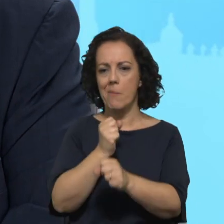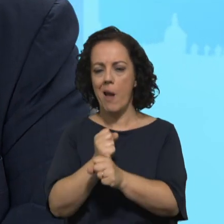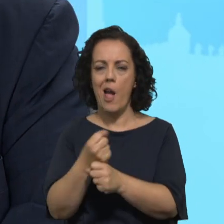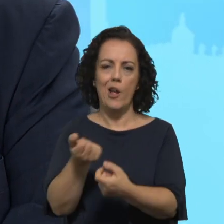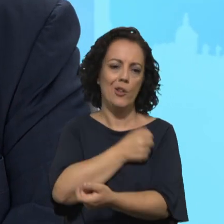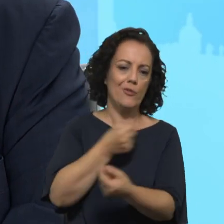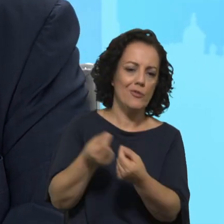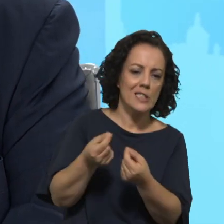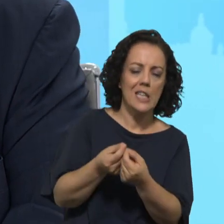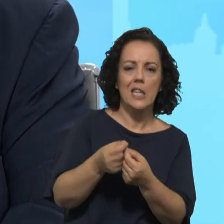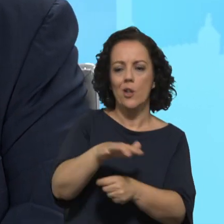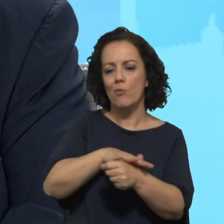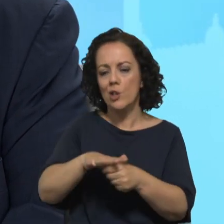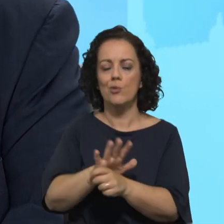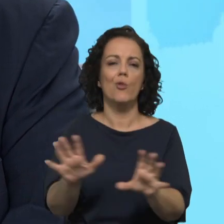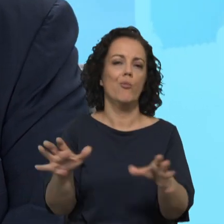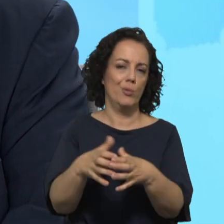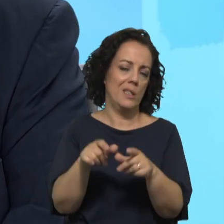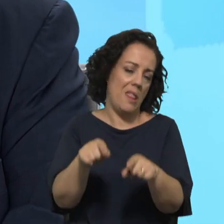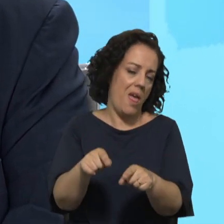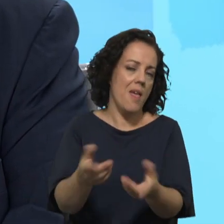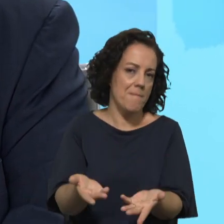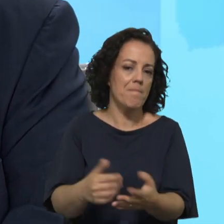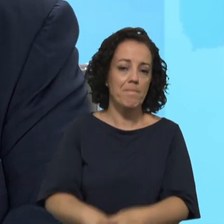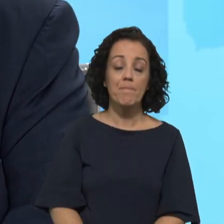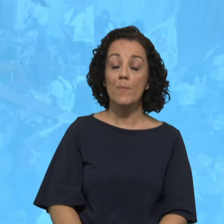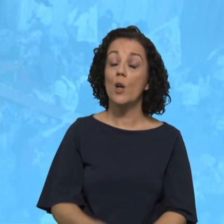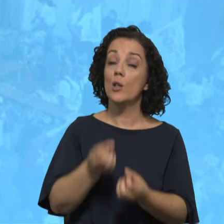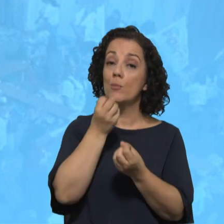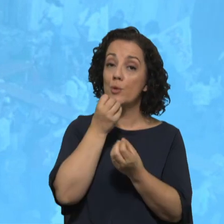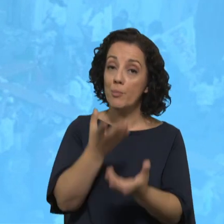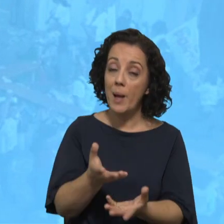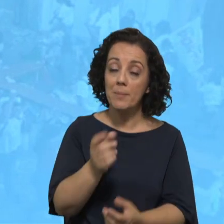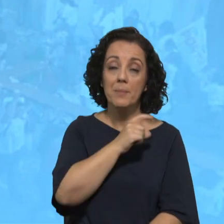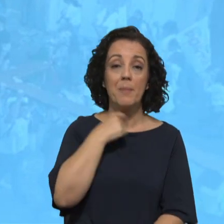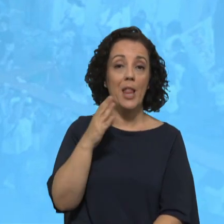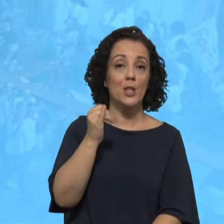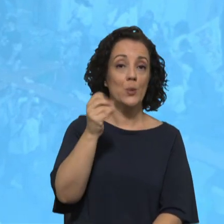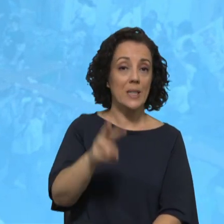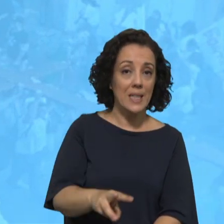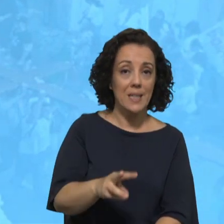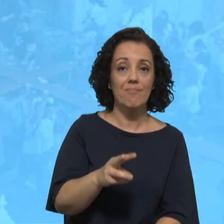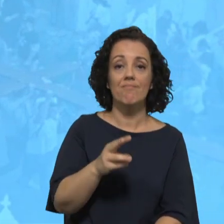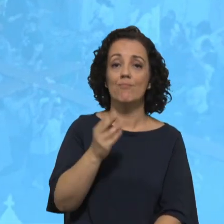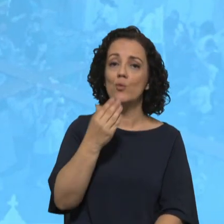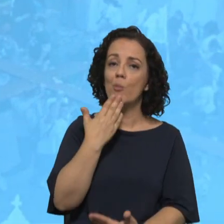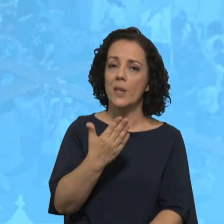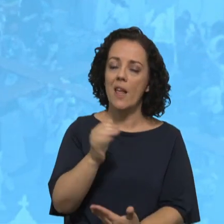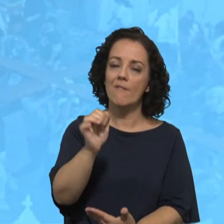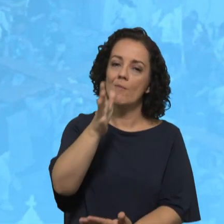comunidade. É aí que tudo isto passa, não é? Muito bem, Padre Joaquim Ganhão, obrigado por esta partilha.